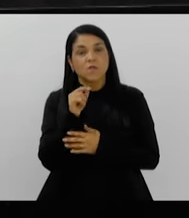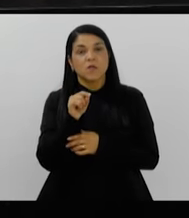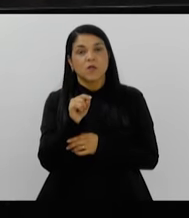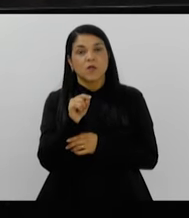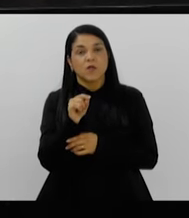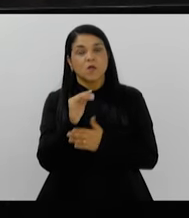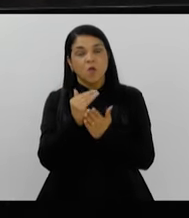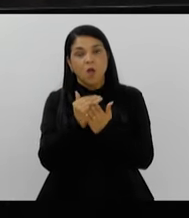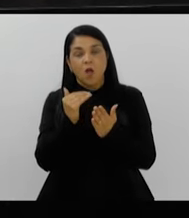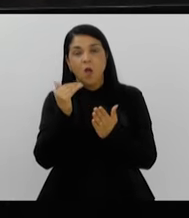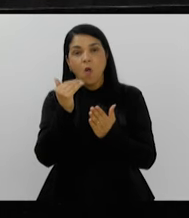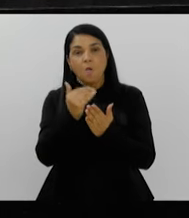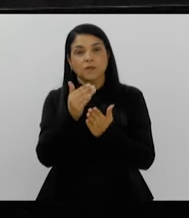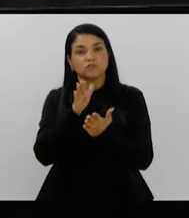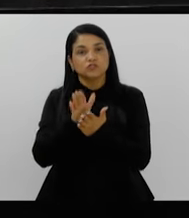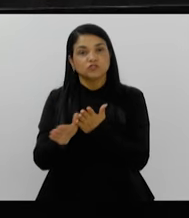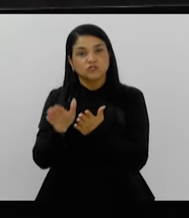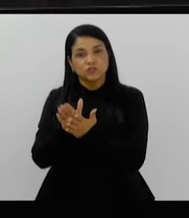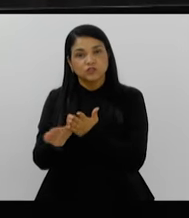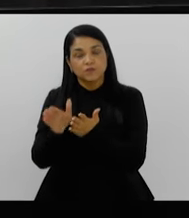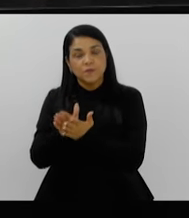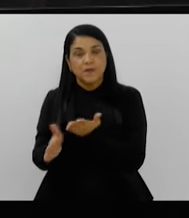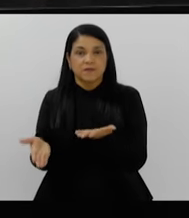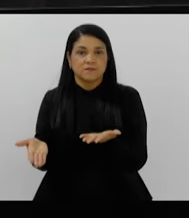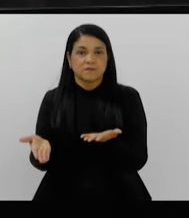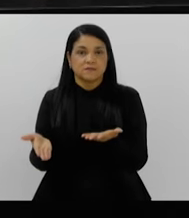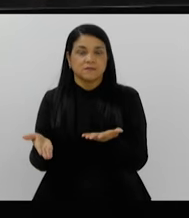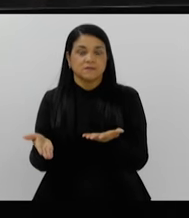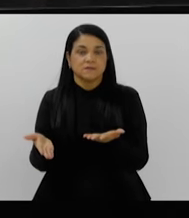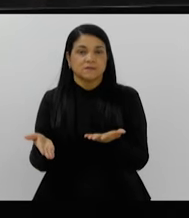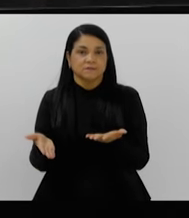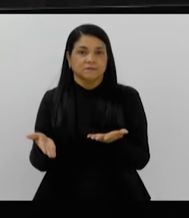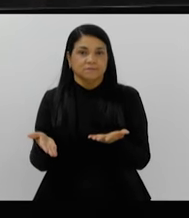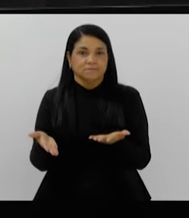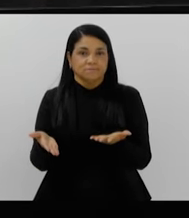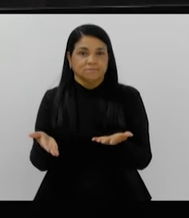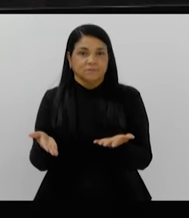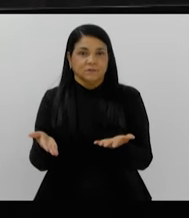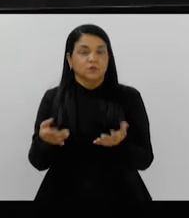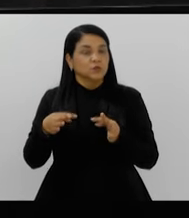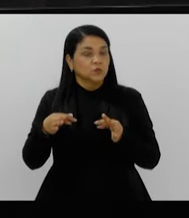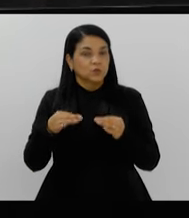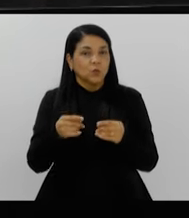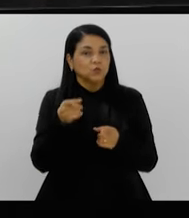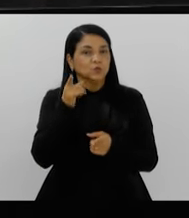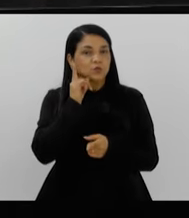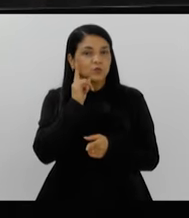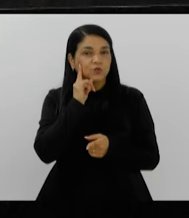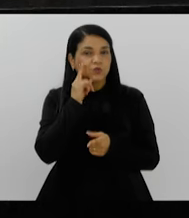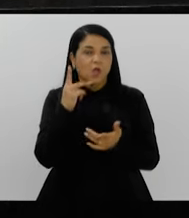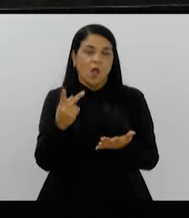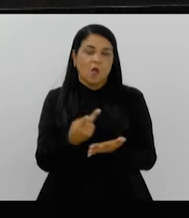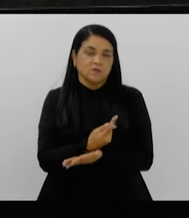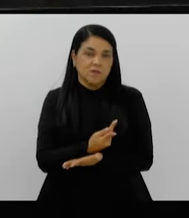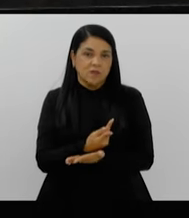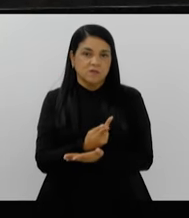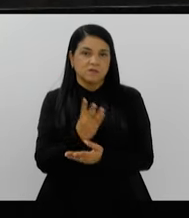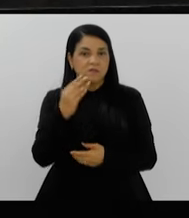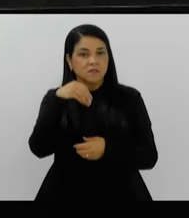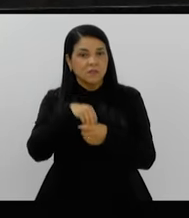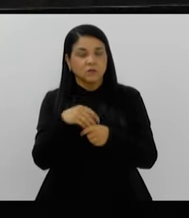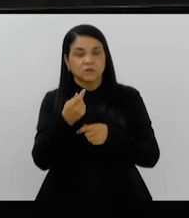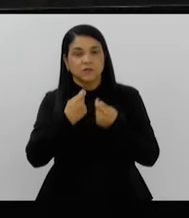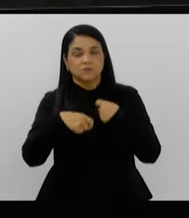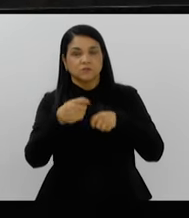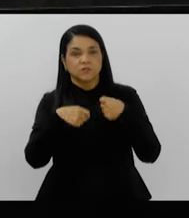ao aumento desses buracos dos ralos que estão todos os dias acontecendo na